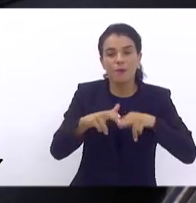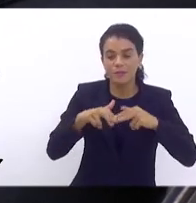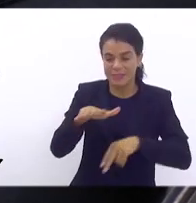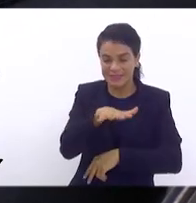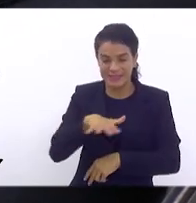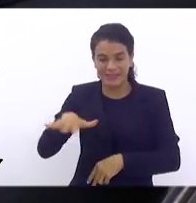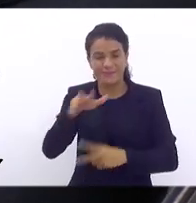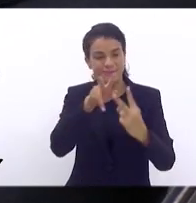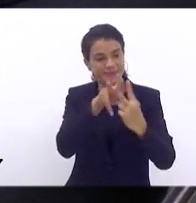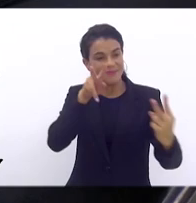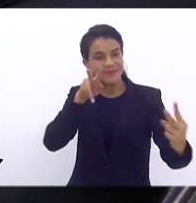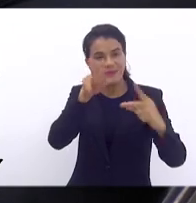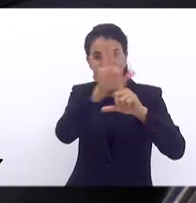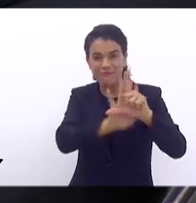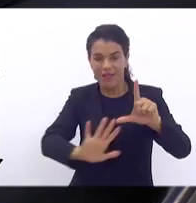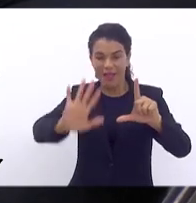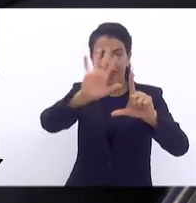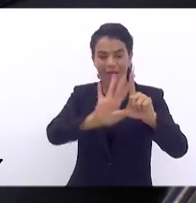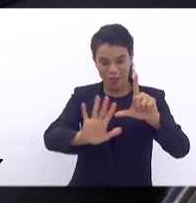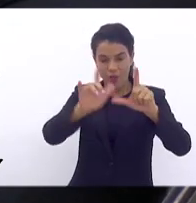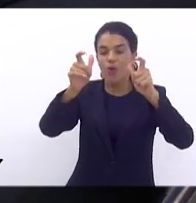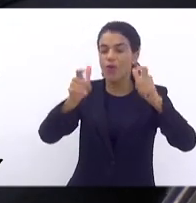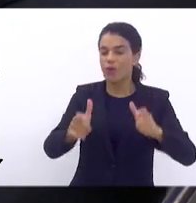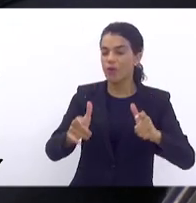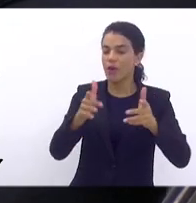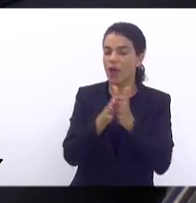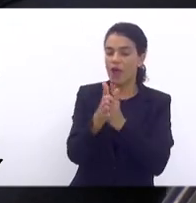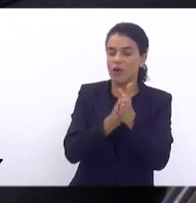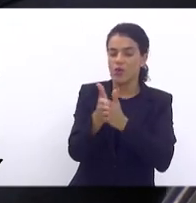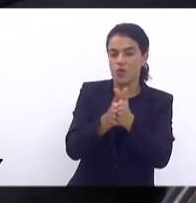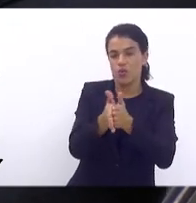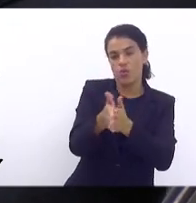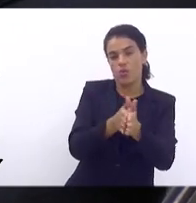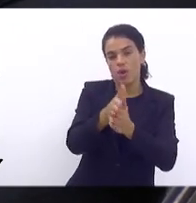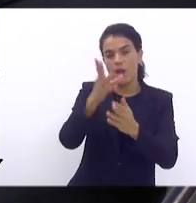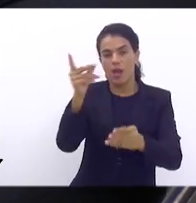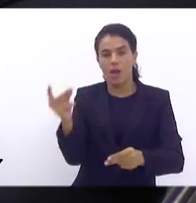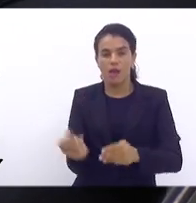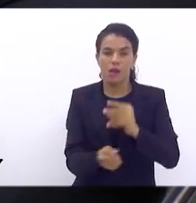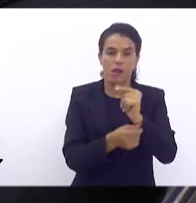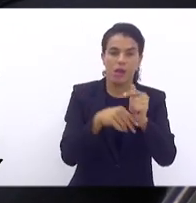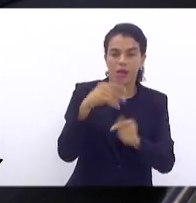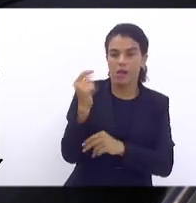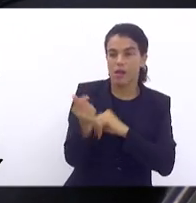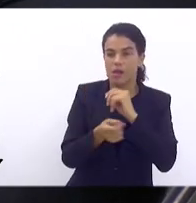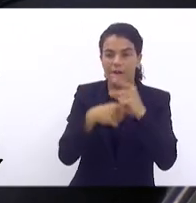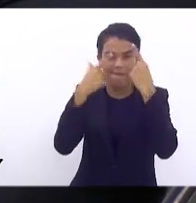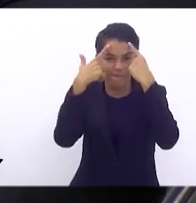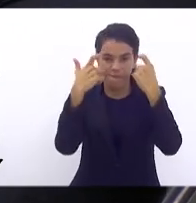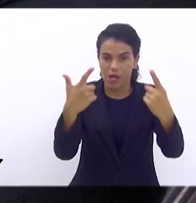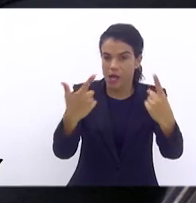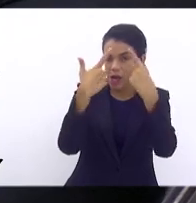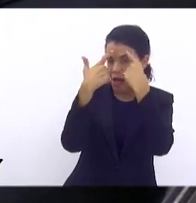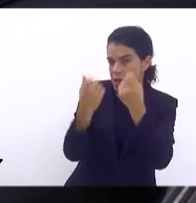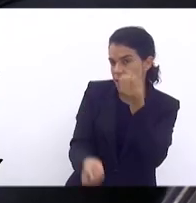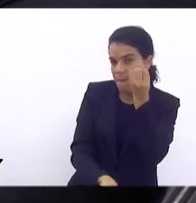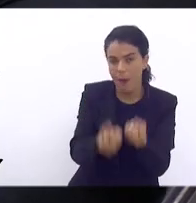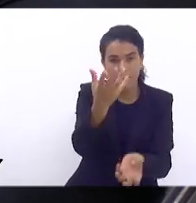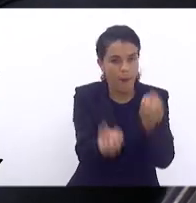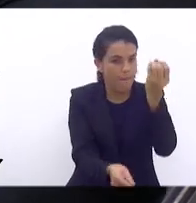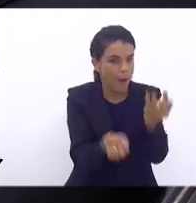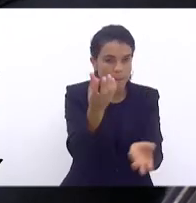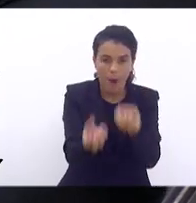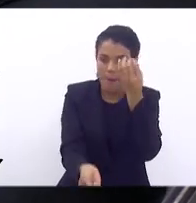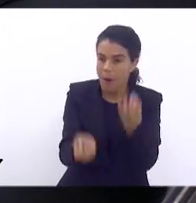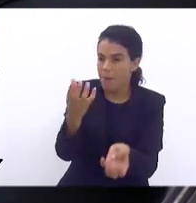virtual tem se revelado um ambiente muito fértil para a produção dessas diversas violências assim de uma forma